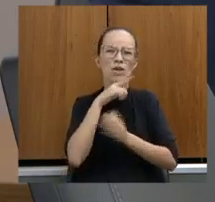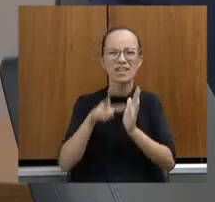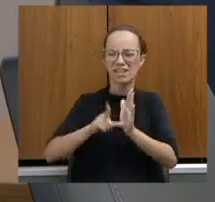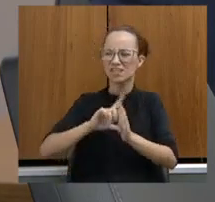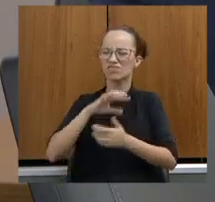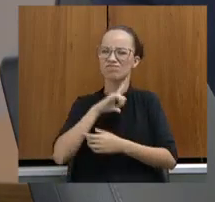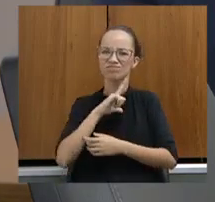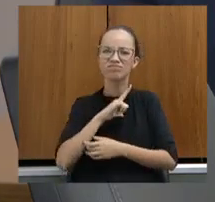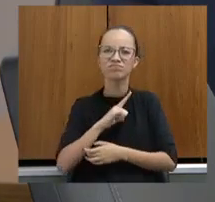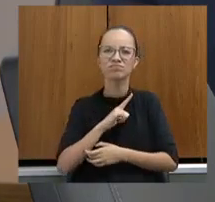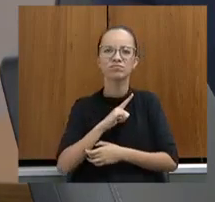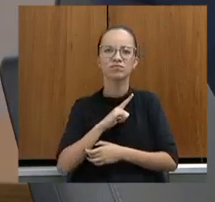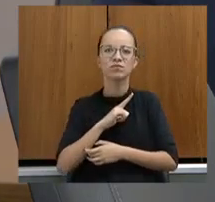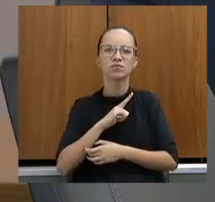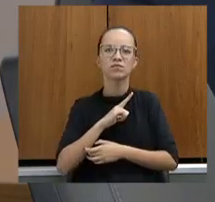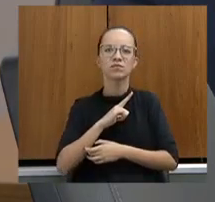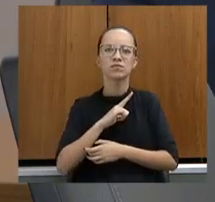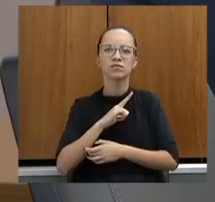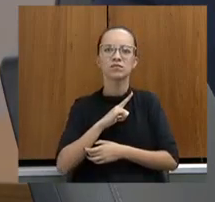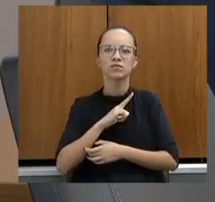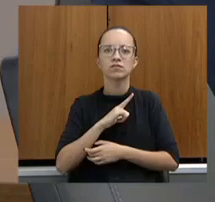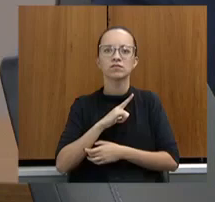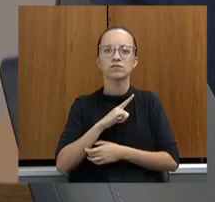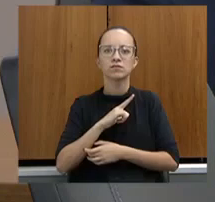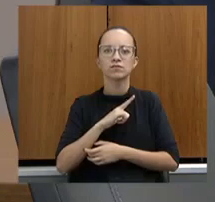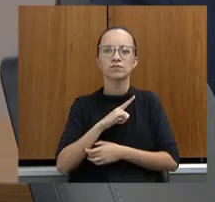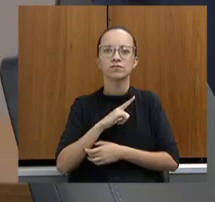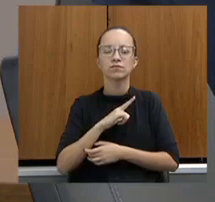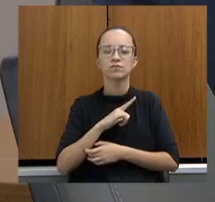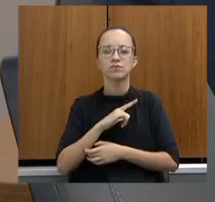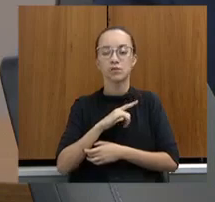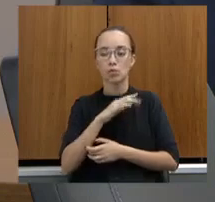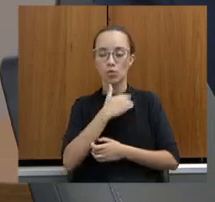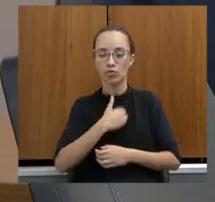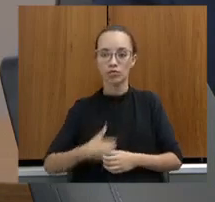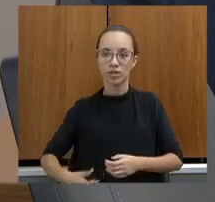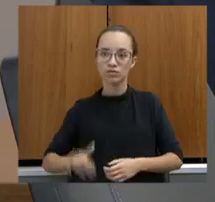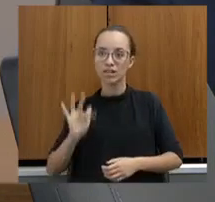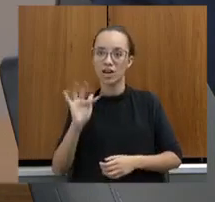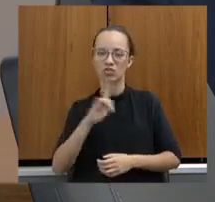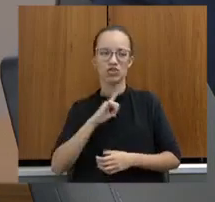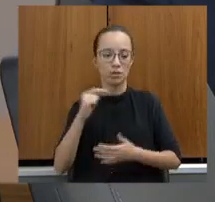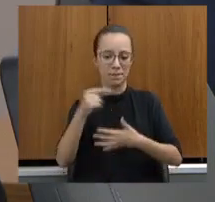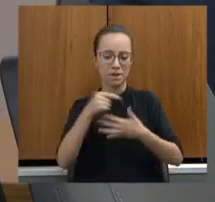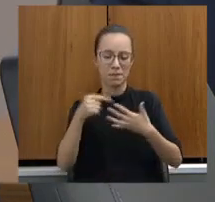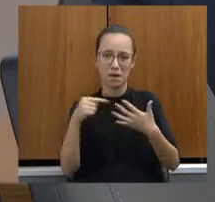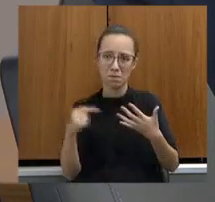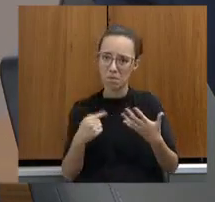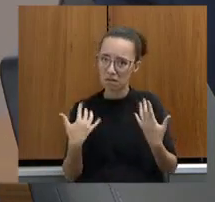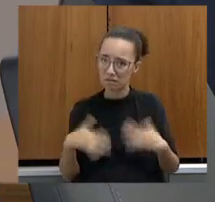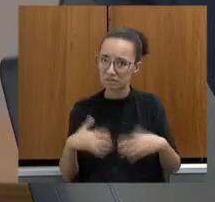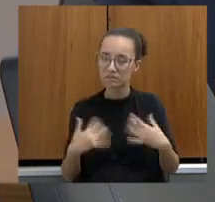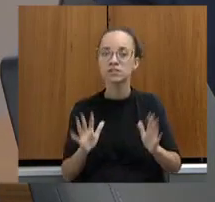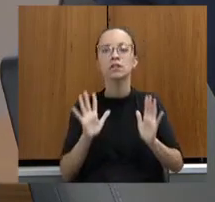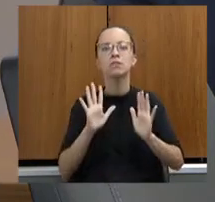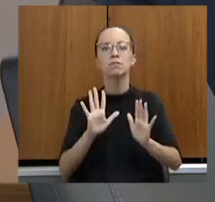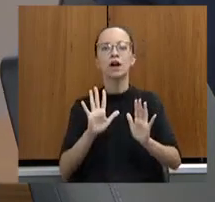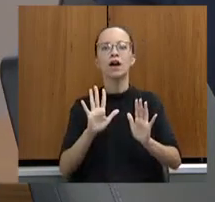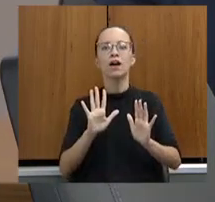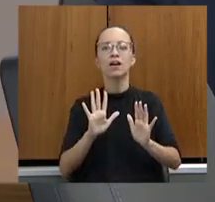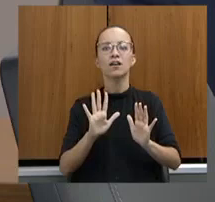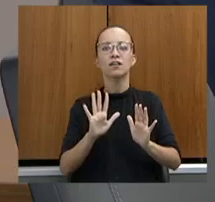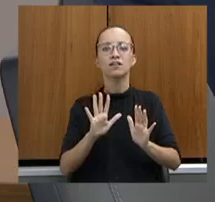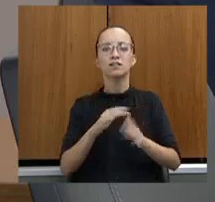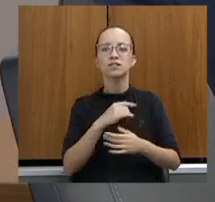as certidões áudios crédito Total perante o governo federal então é uma gestão que a gente conseguia